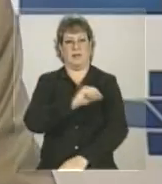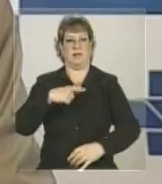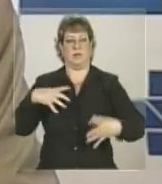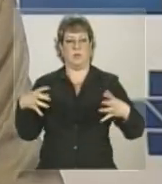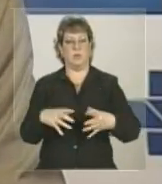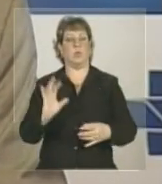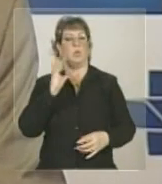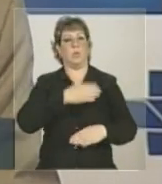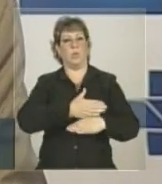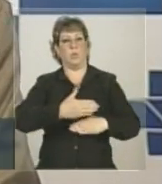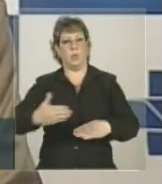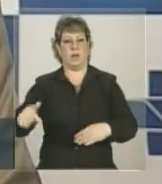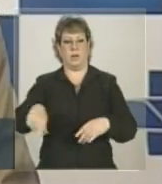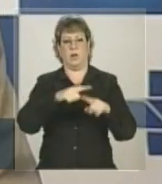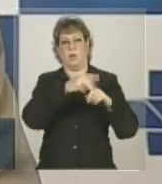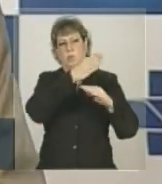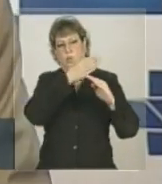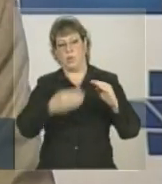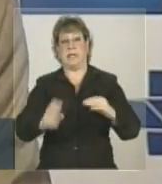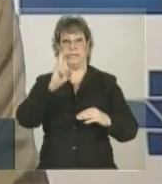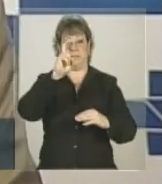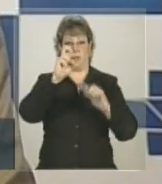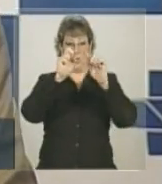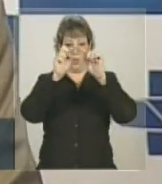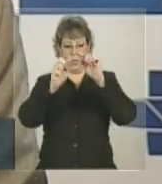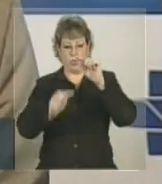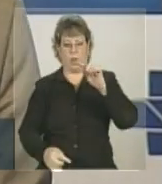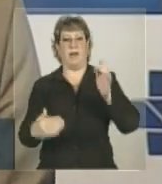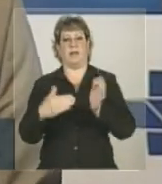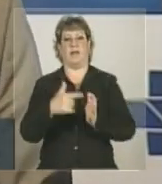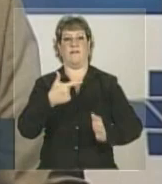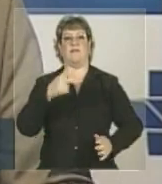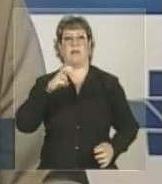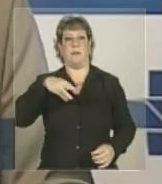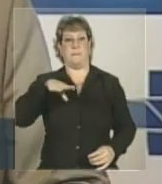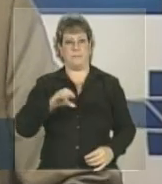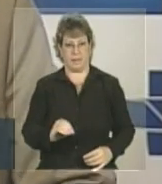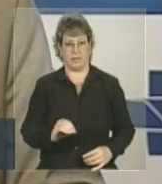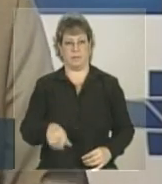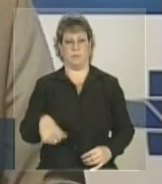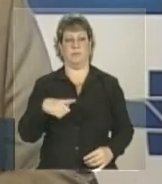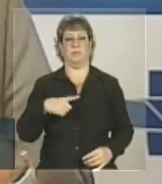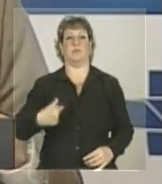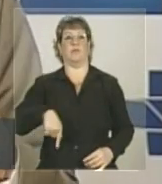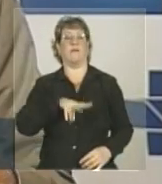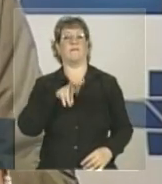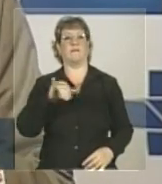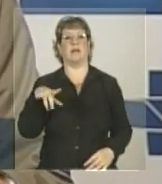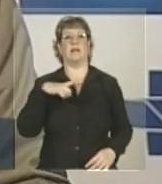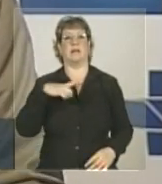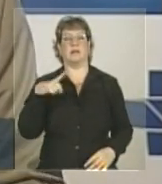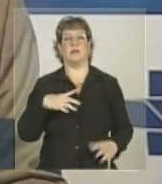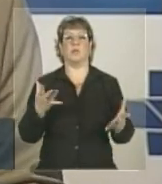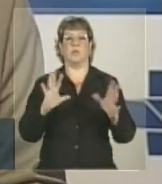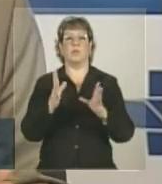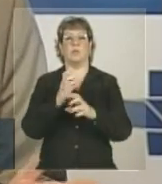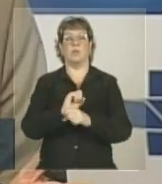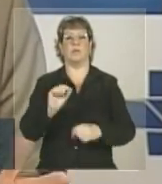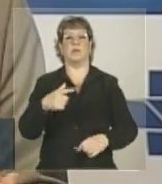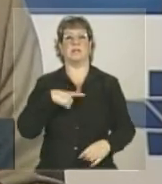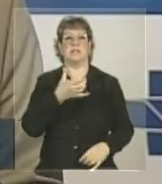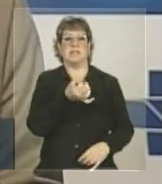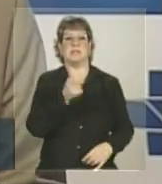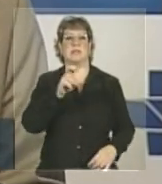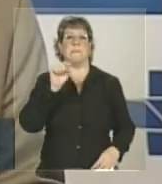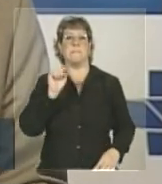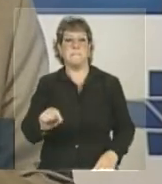esse período, de maneira que as pessoas possam confortavelmente procurar as unidades de saúde. Né, nós vamos ter aí em torno de 65 mil